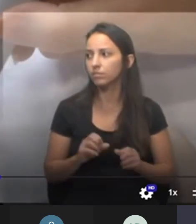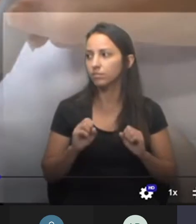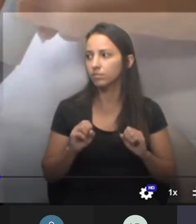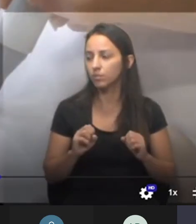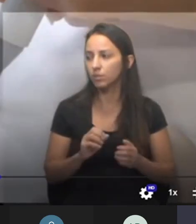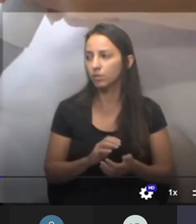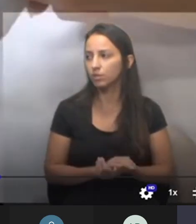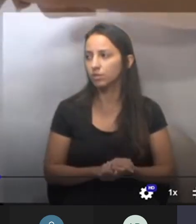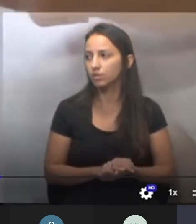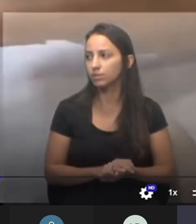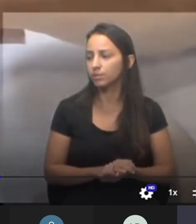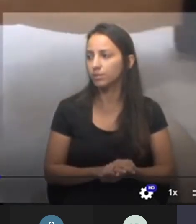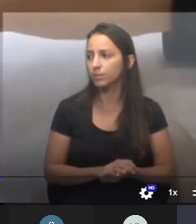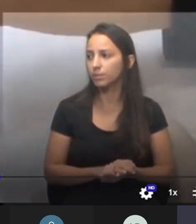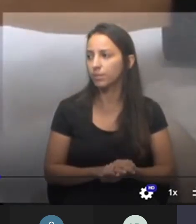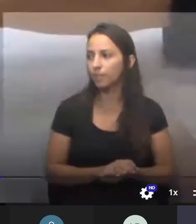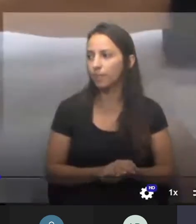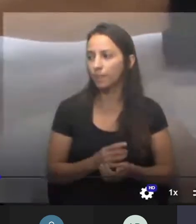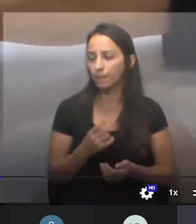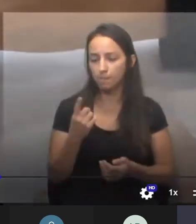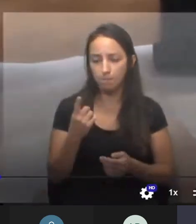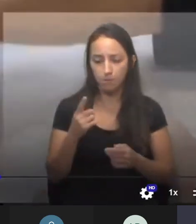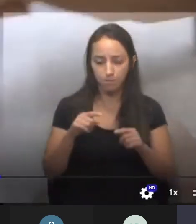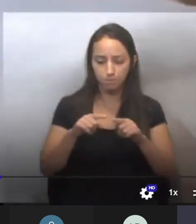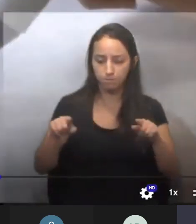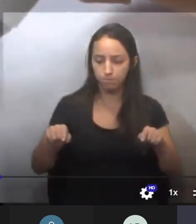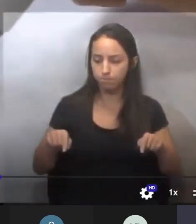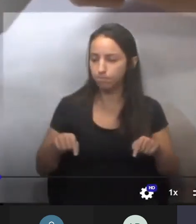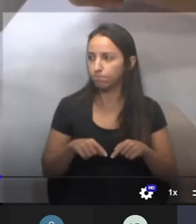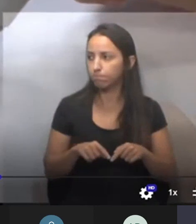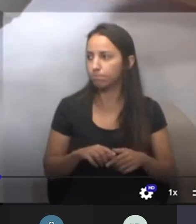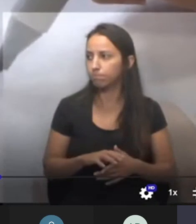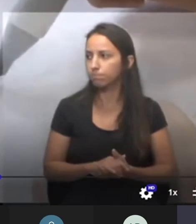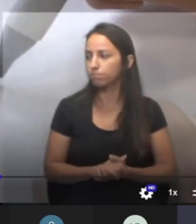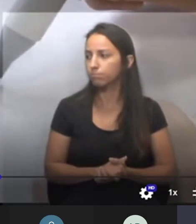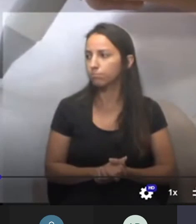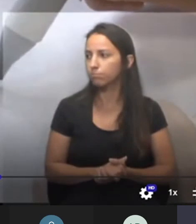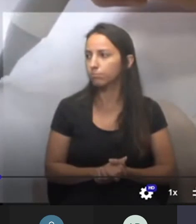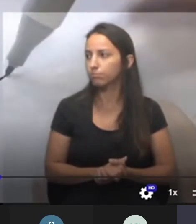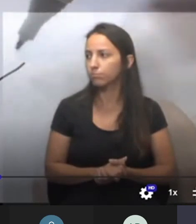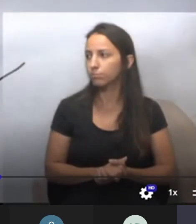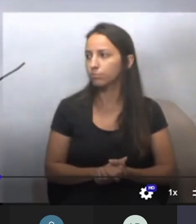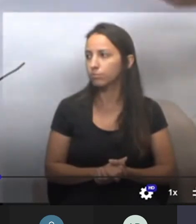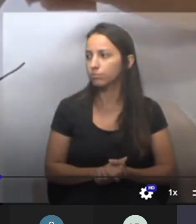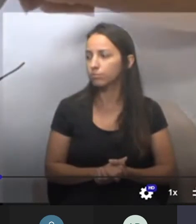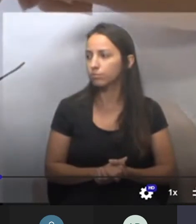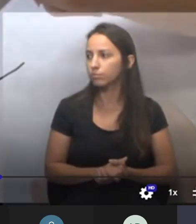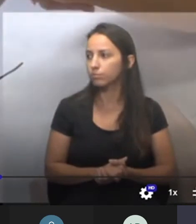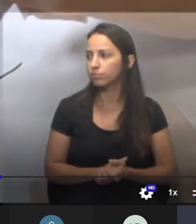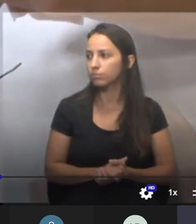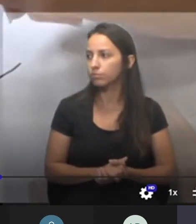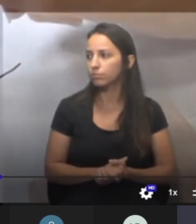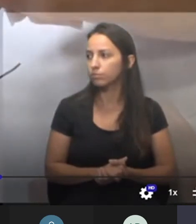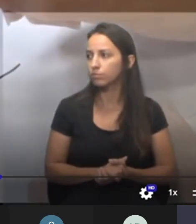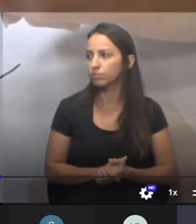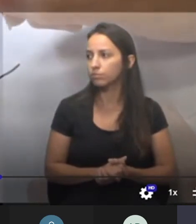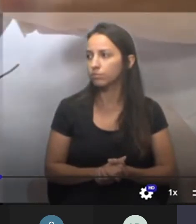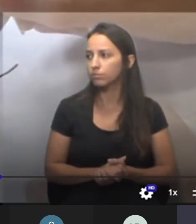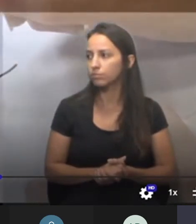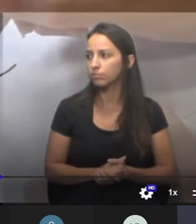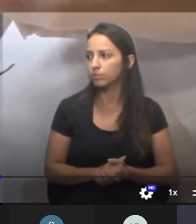Posso fazer ele com uma porção apenas e não todo ele, tá?